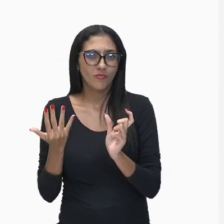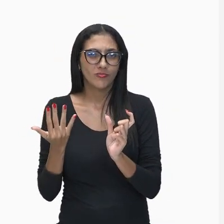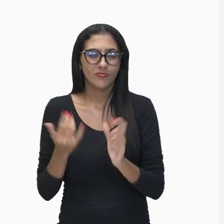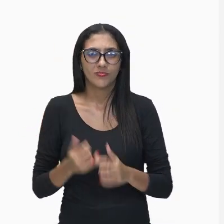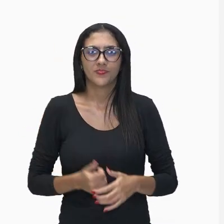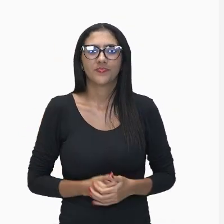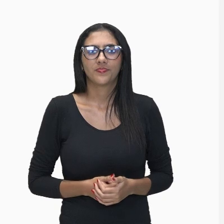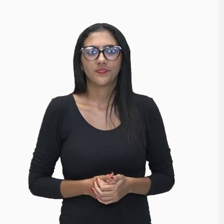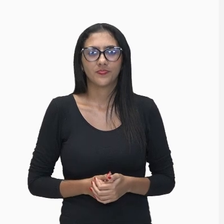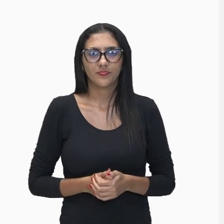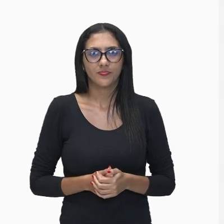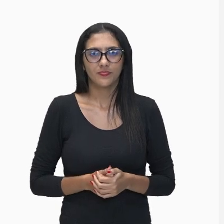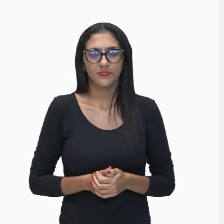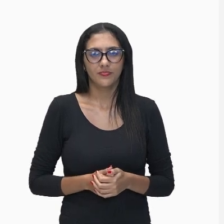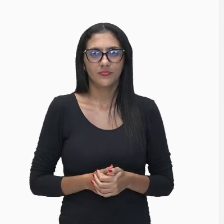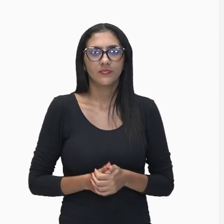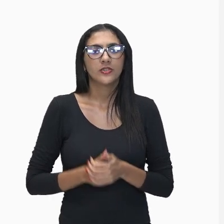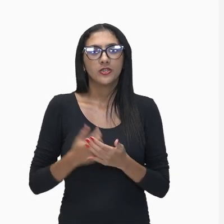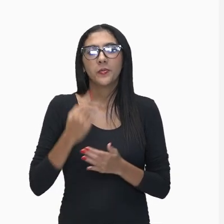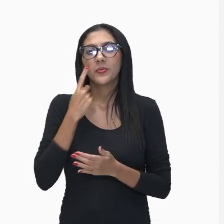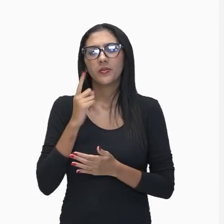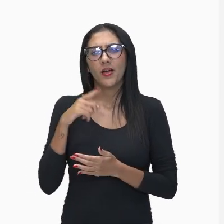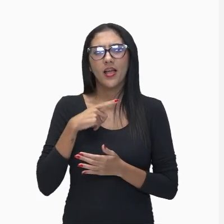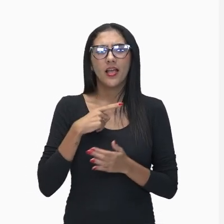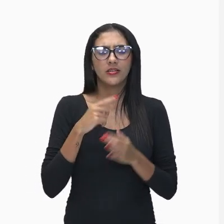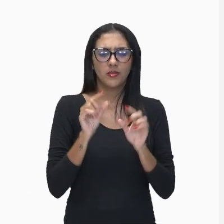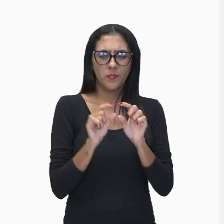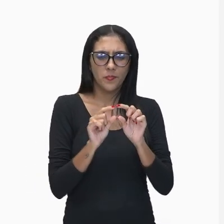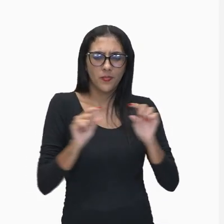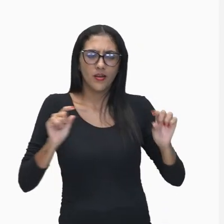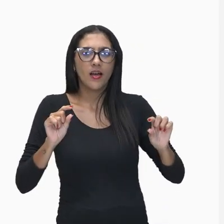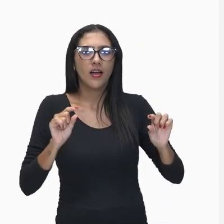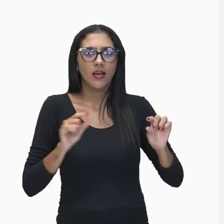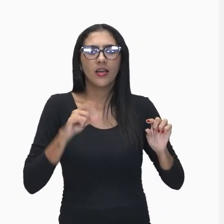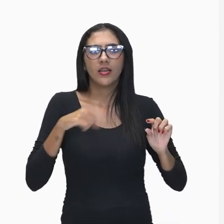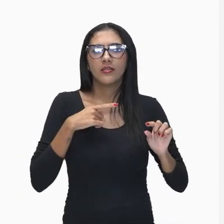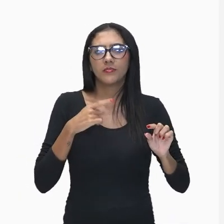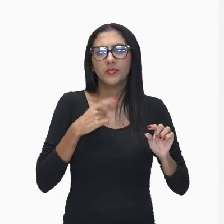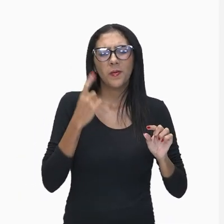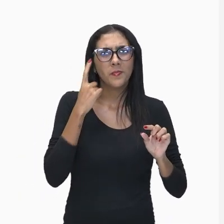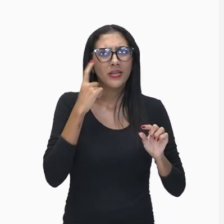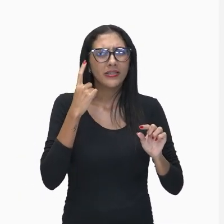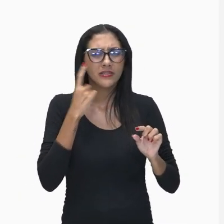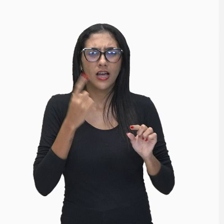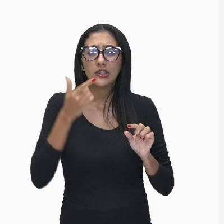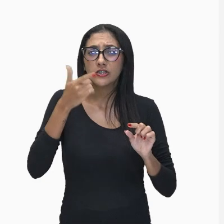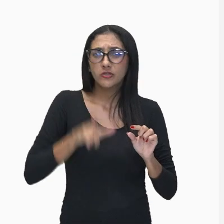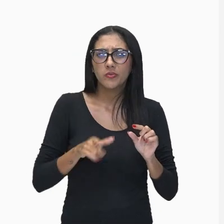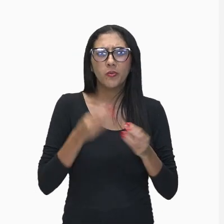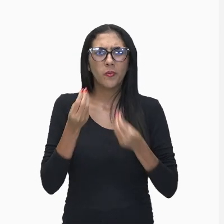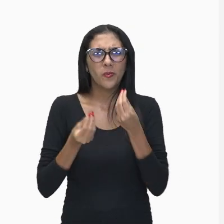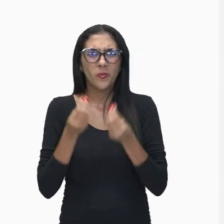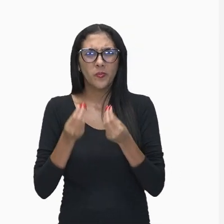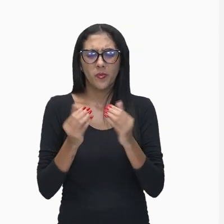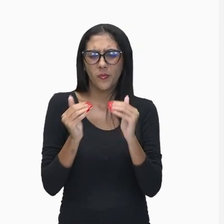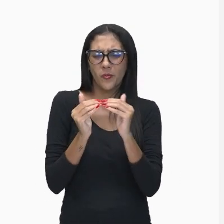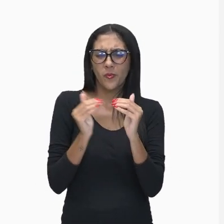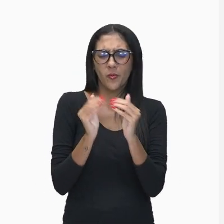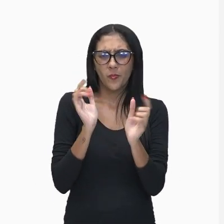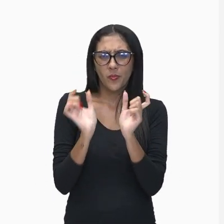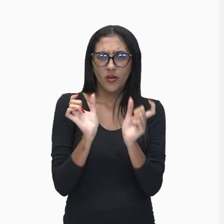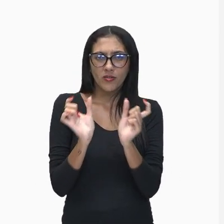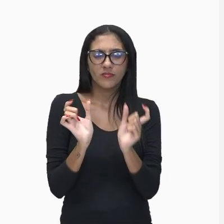esse enunciado vai fazer a gente refletir sobre a regra geral de concordância verbal. E qual é essa regra?